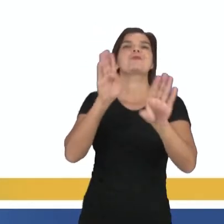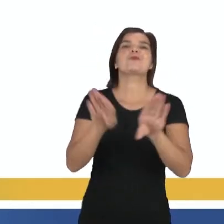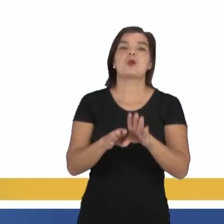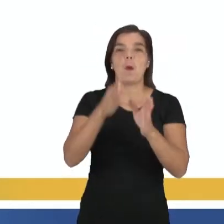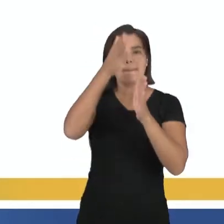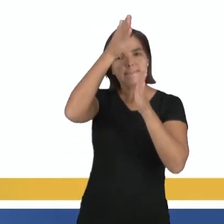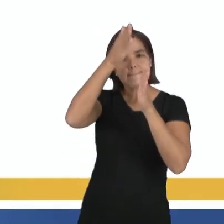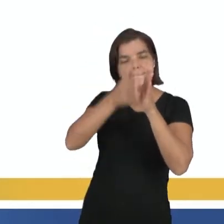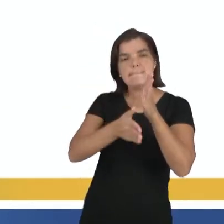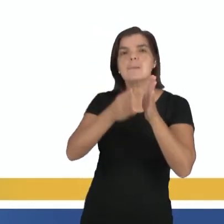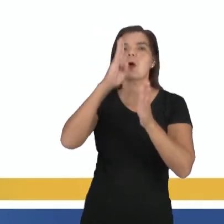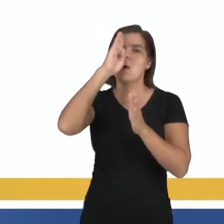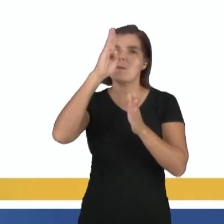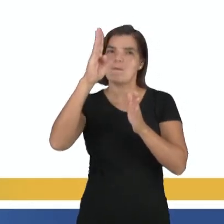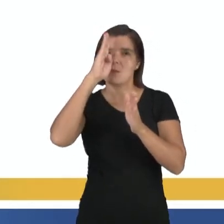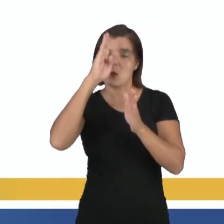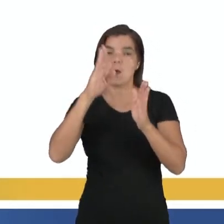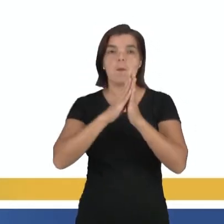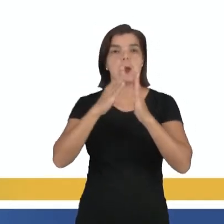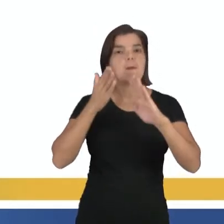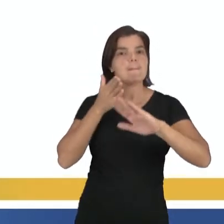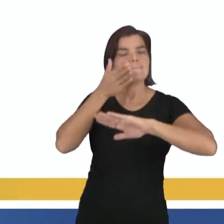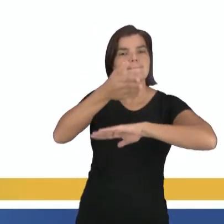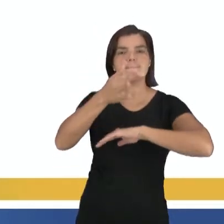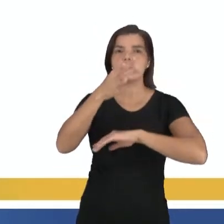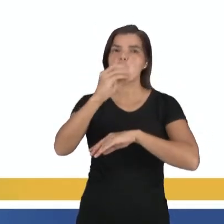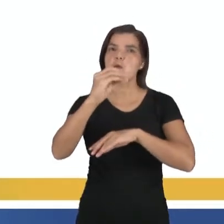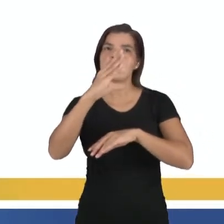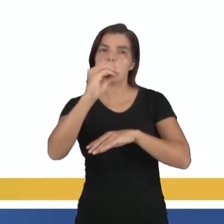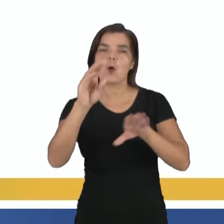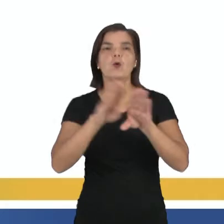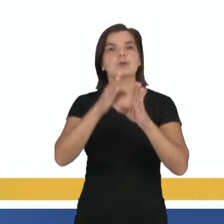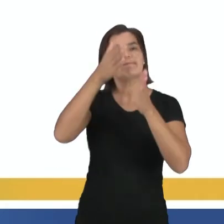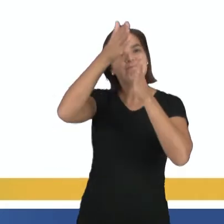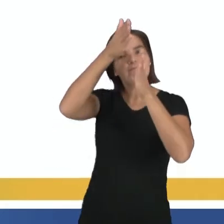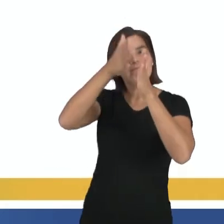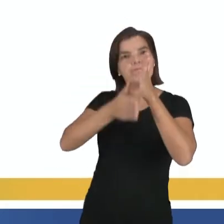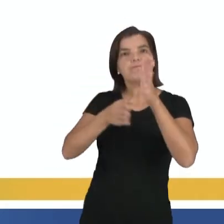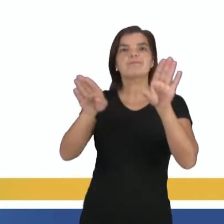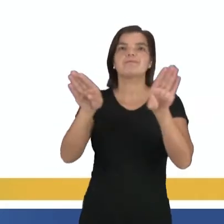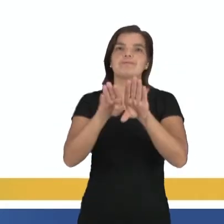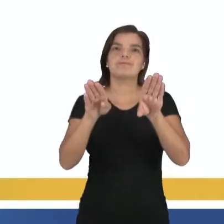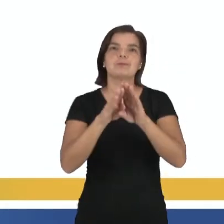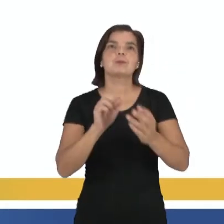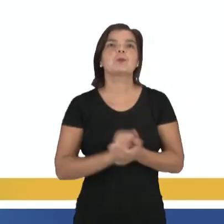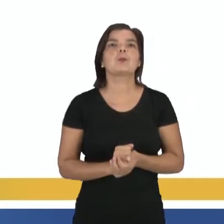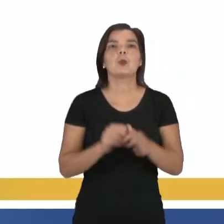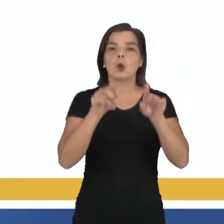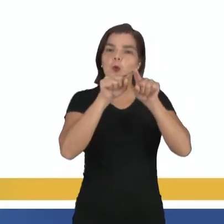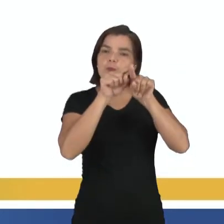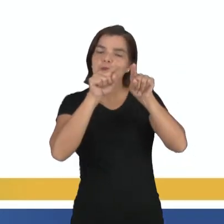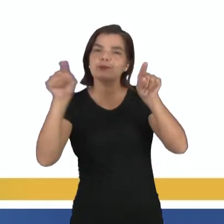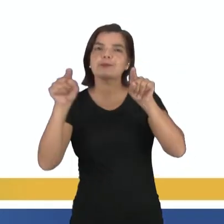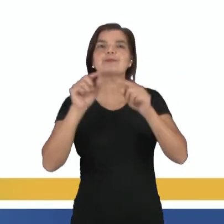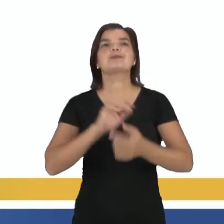ser no eixo principal. Ele passa pelo foco e passa pelo eixo principal e também no centro